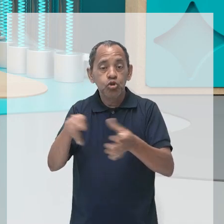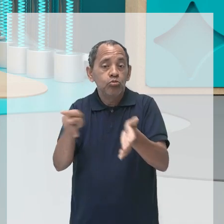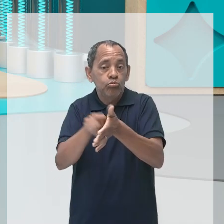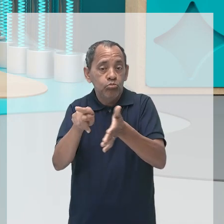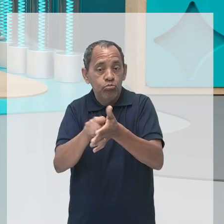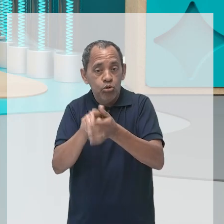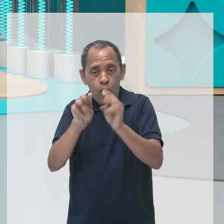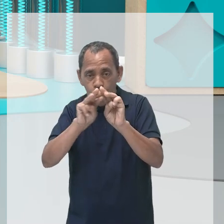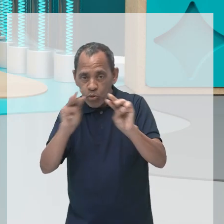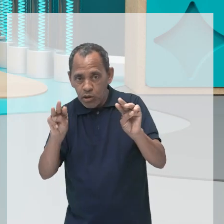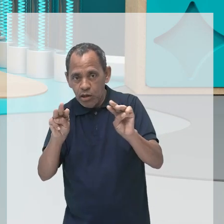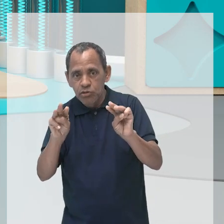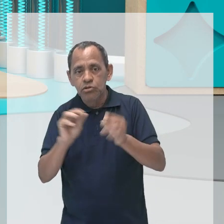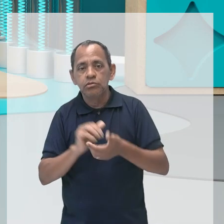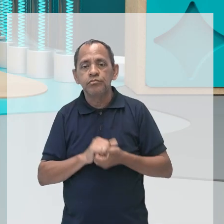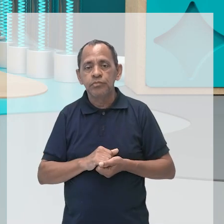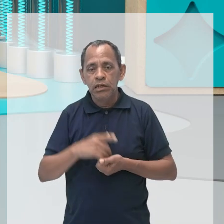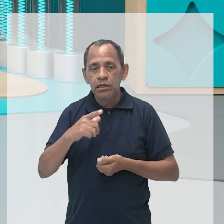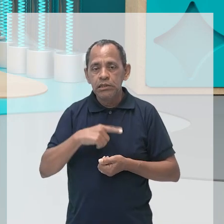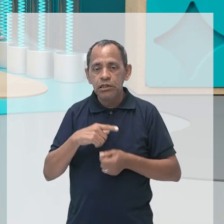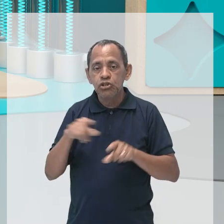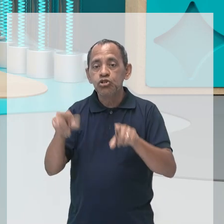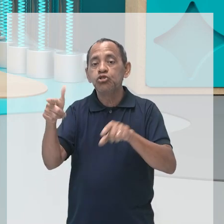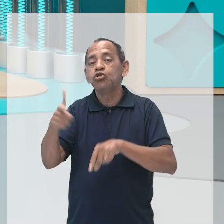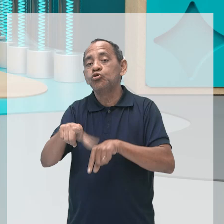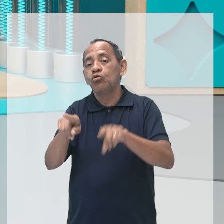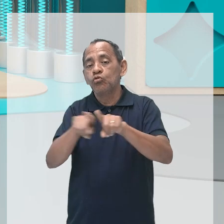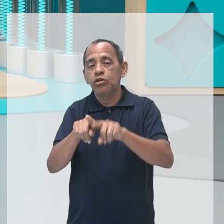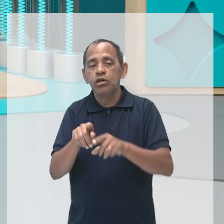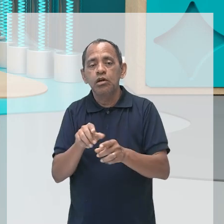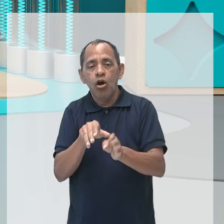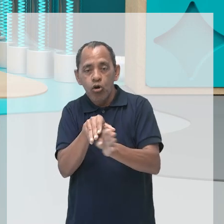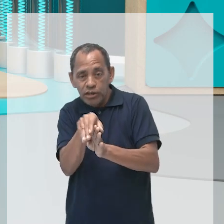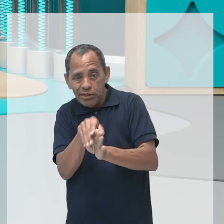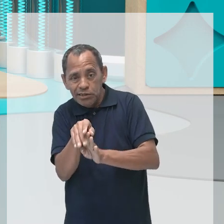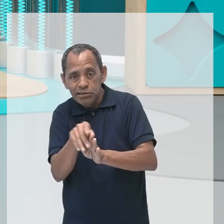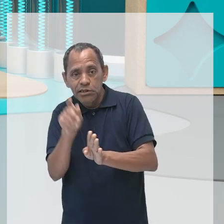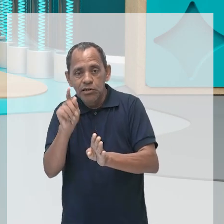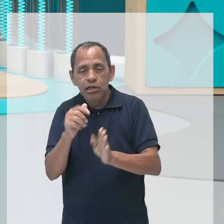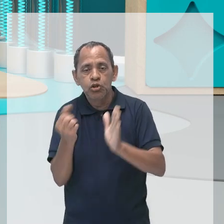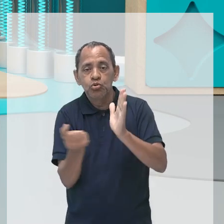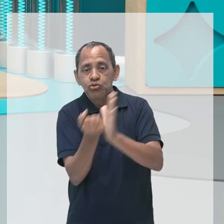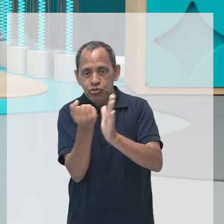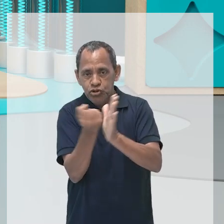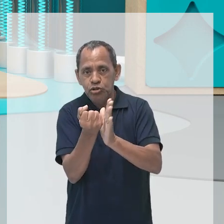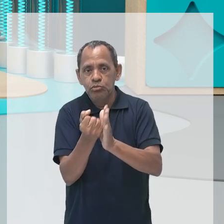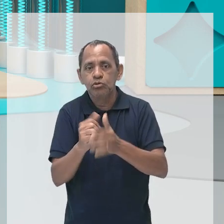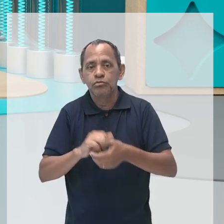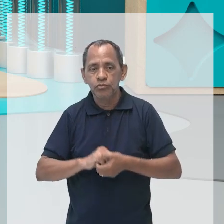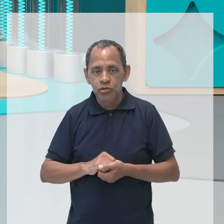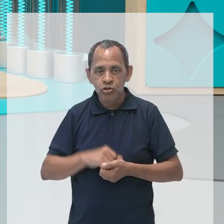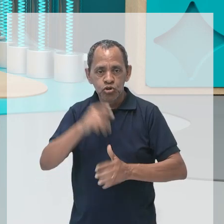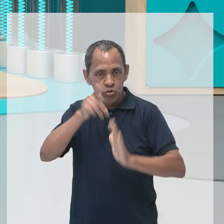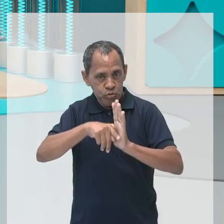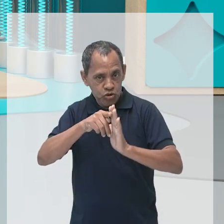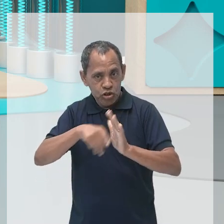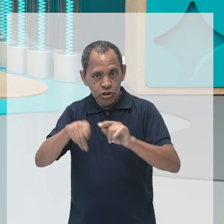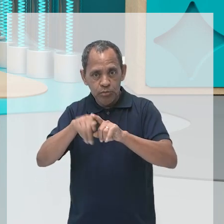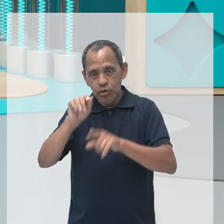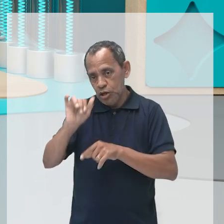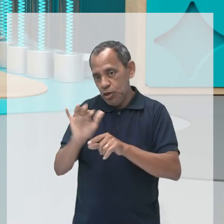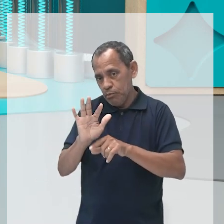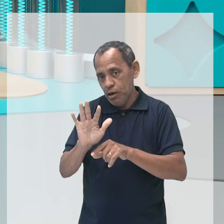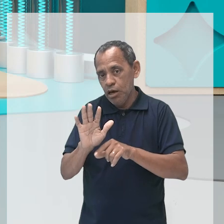gente observa que tem, mais uma vez, a indicação aí do símbolo Desenrola Brasil, a imagem